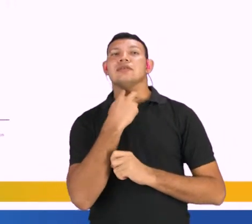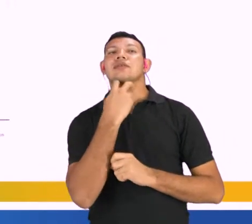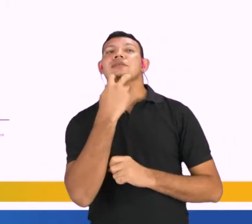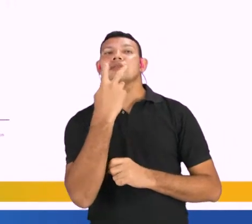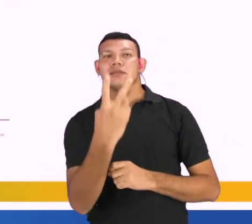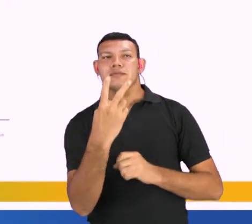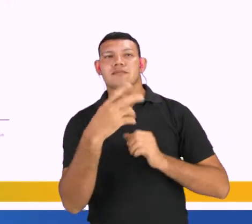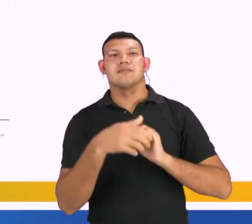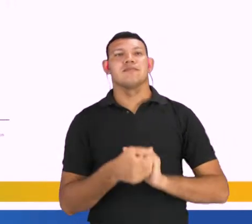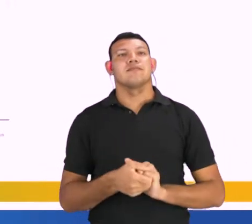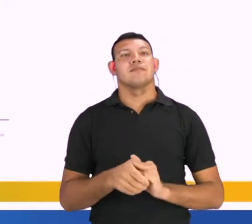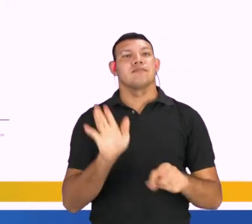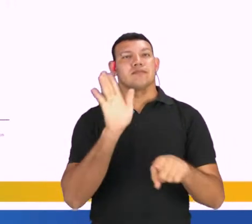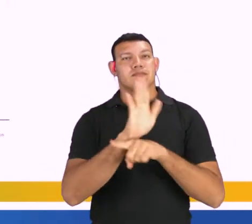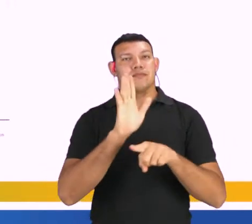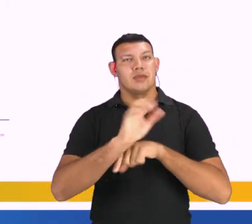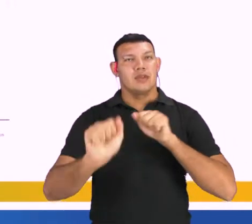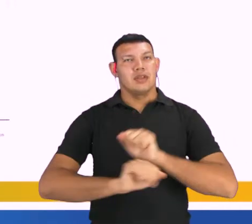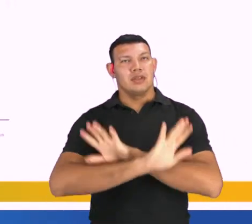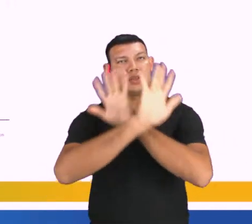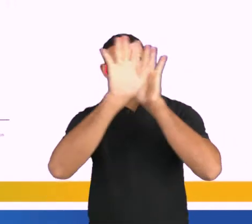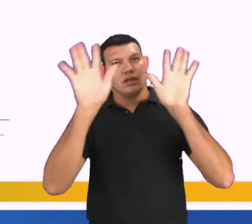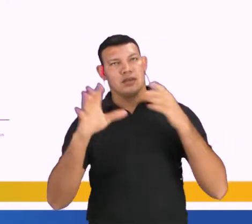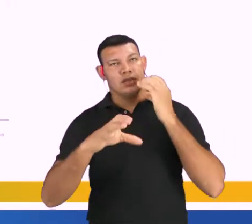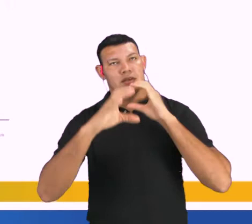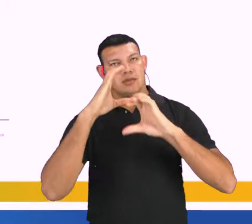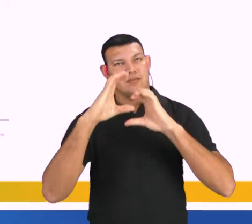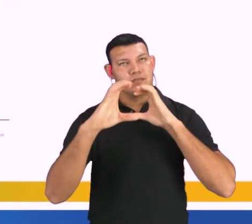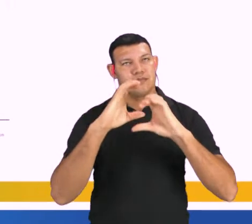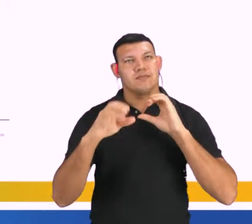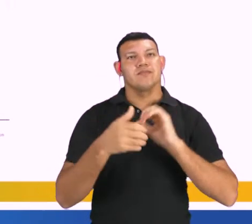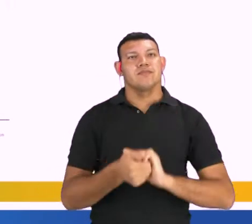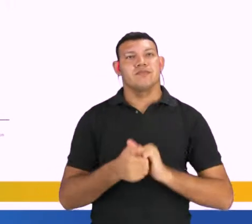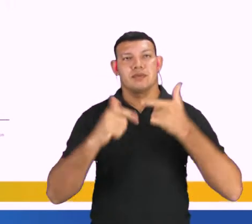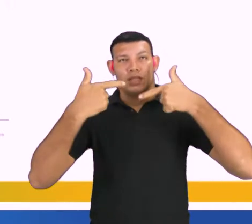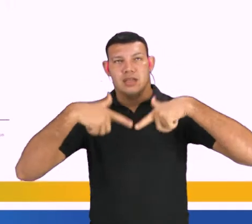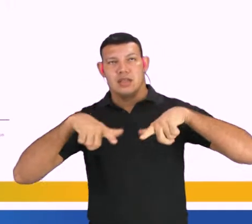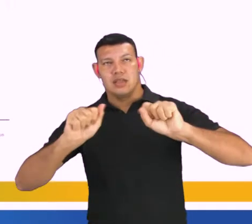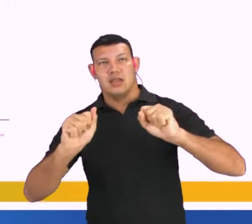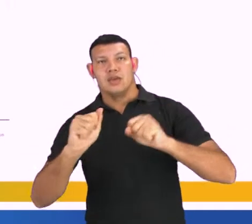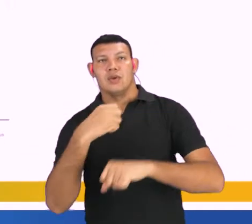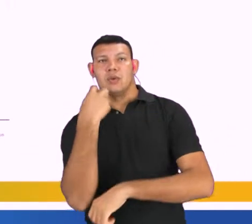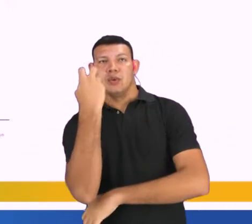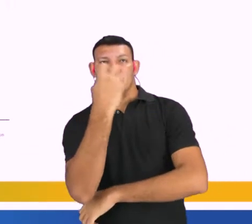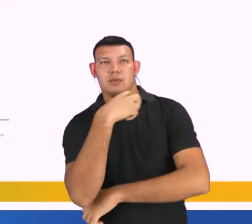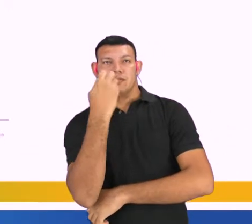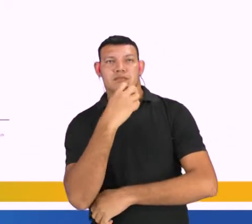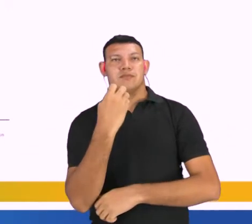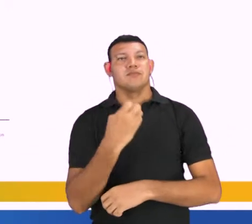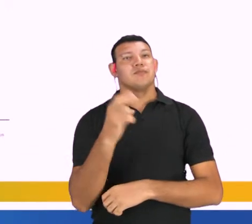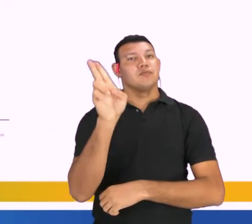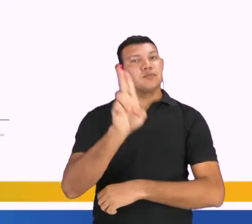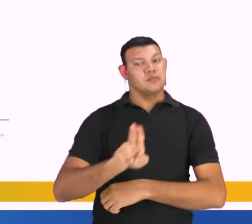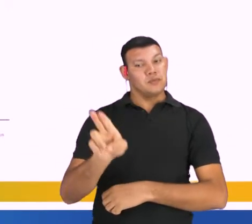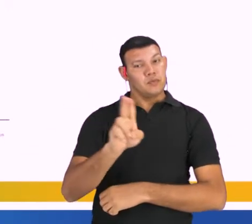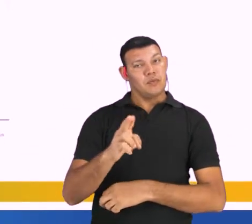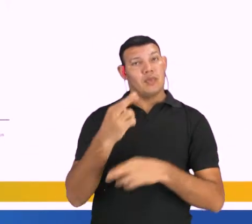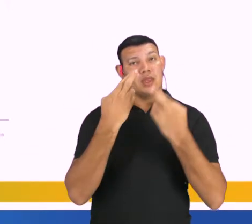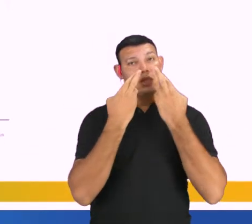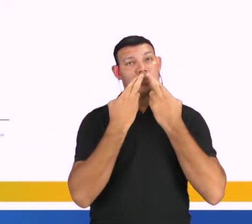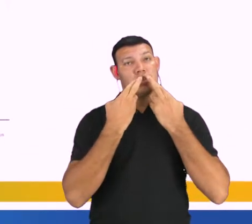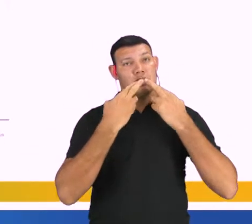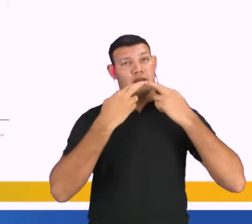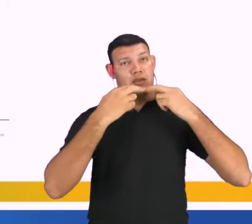muitas semelhanças com a linguagem escrita no âmbito do sentido, mas sobre os recursos que ela